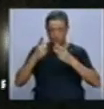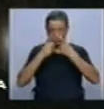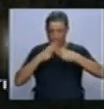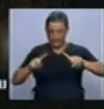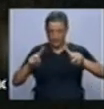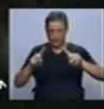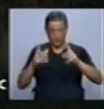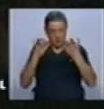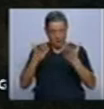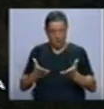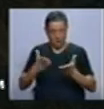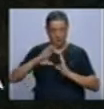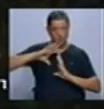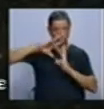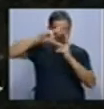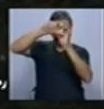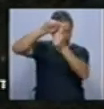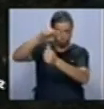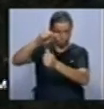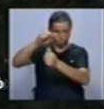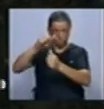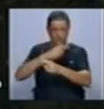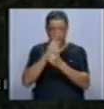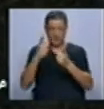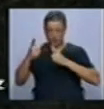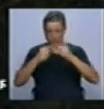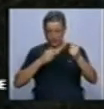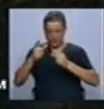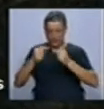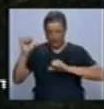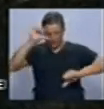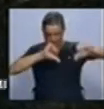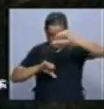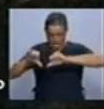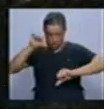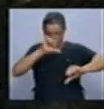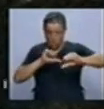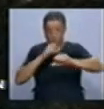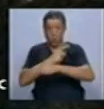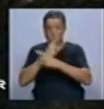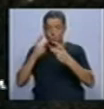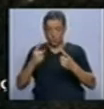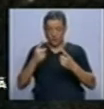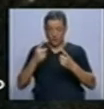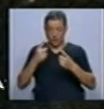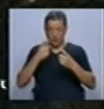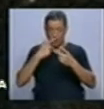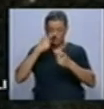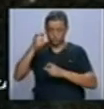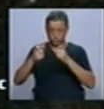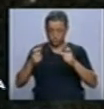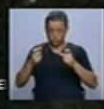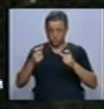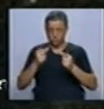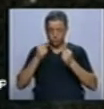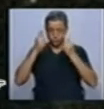conhecemos hoje em dia, no universo em que estamos. São estrelas diferentes do ponto de vista químico, porque, como dizem os astrónomos, são estrelas com poucos ou